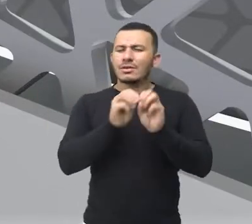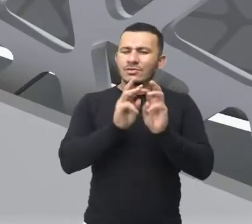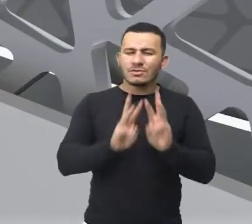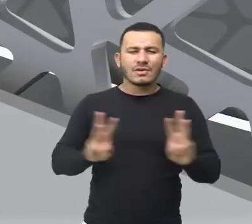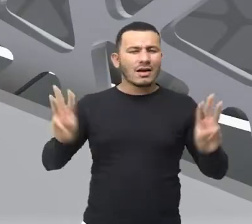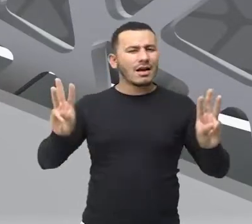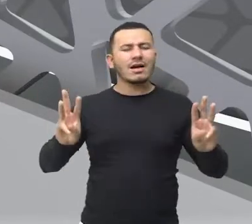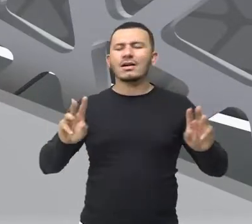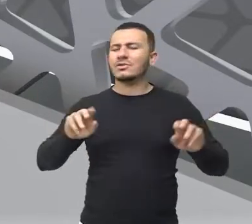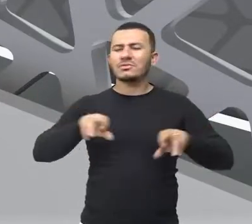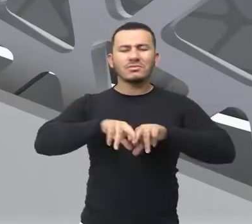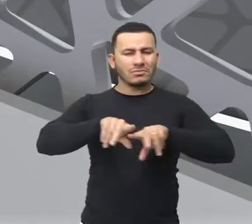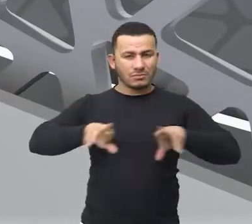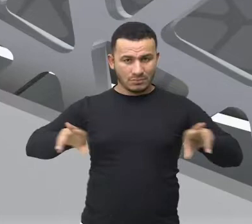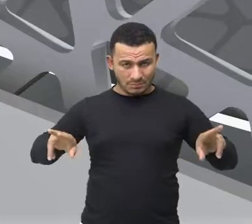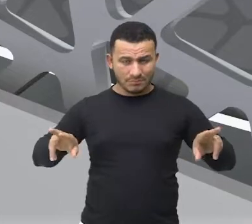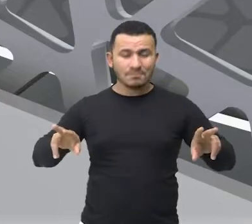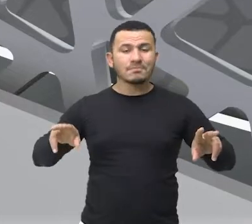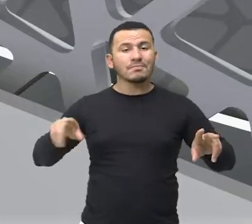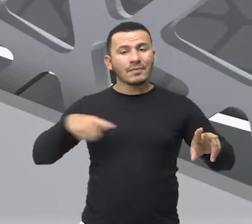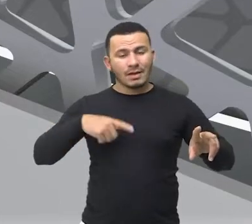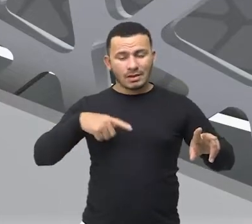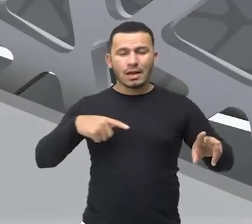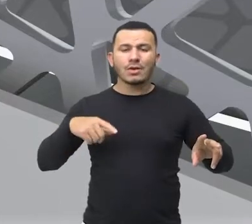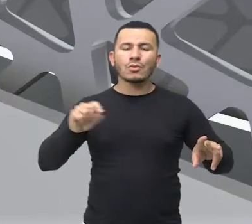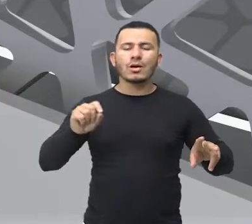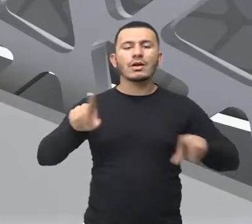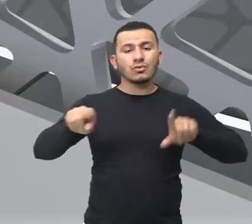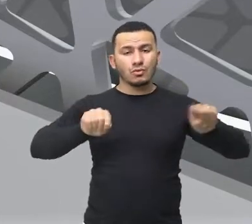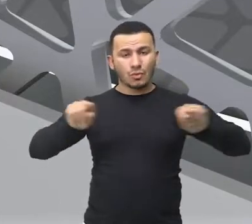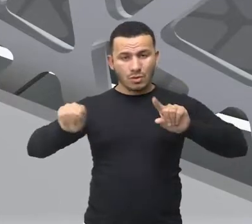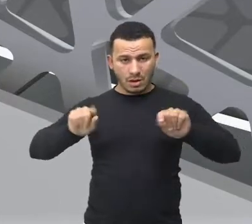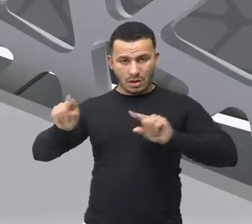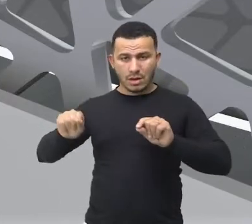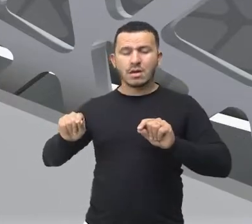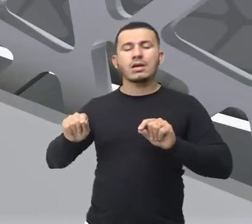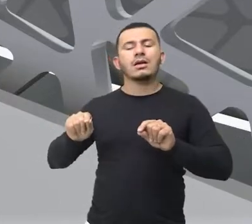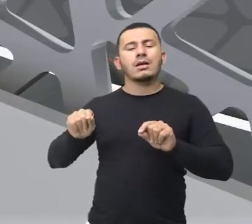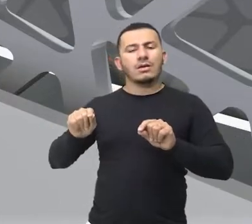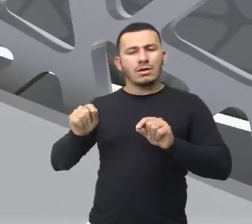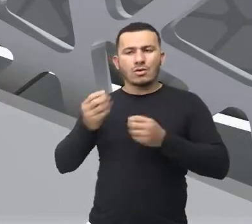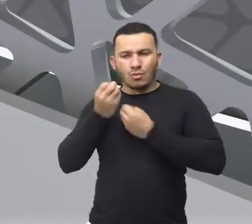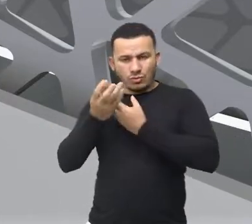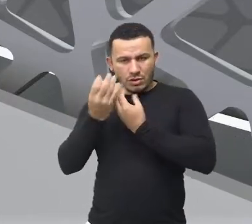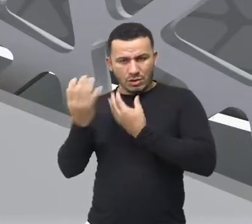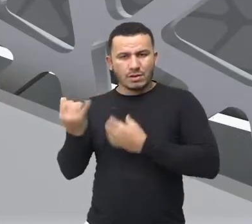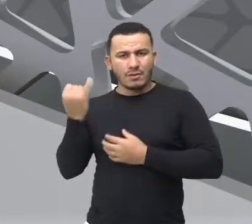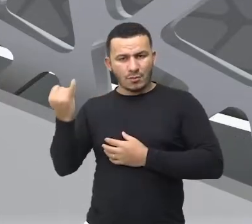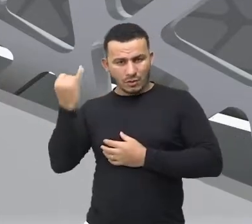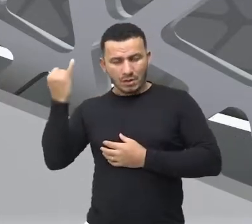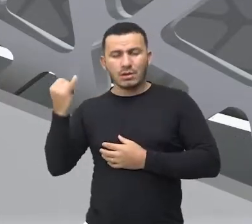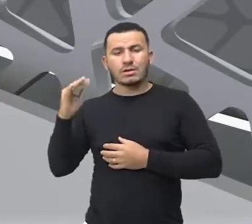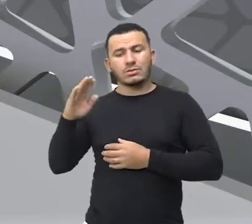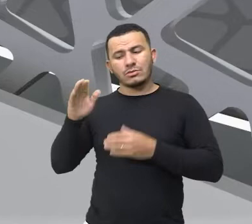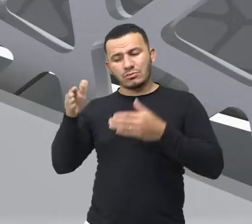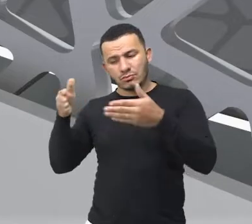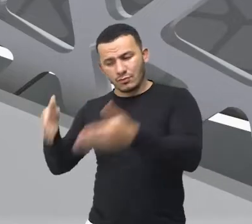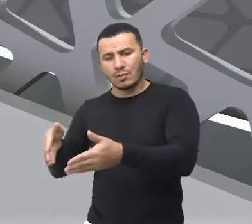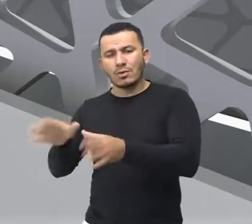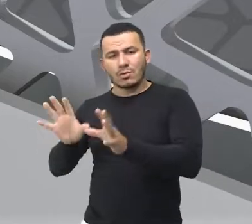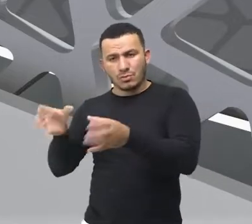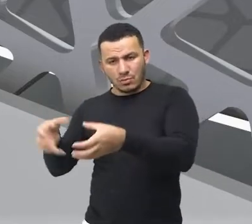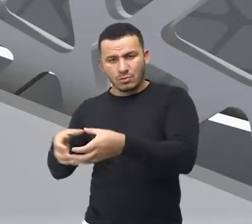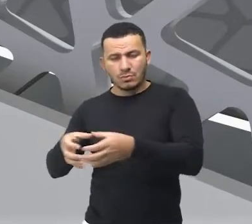os sites jornalísticos, sempre irão selecionar fatos que são de interesse do seu público. E a